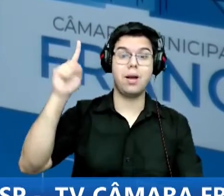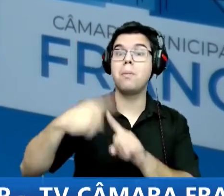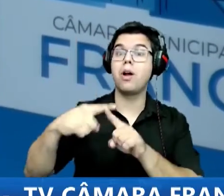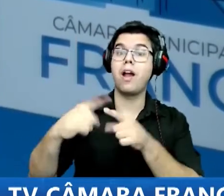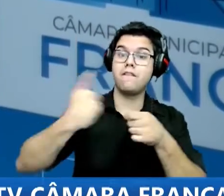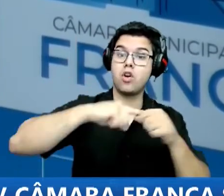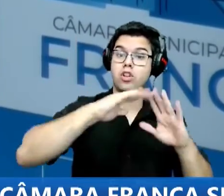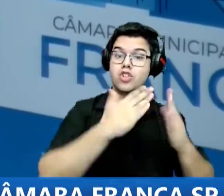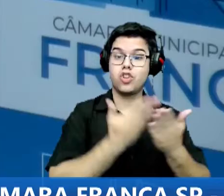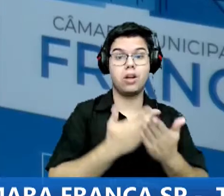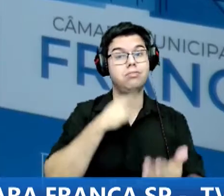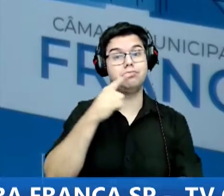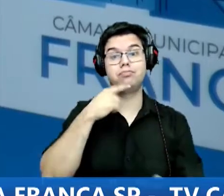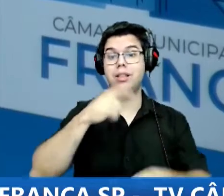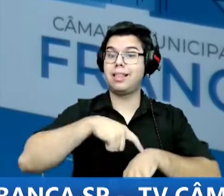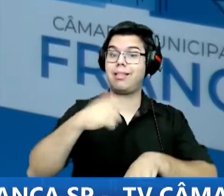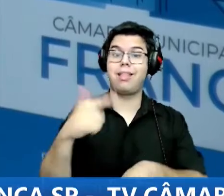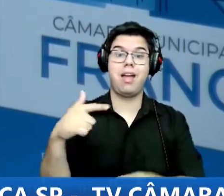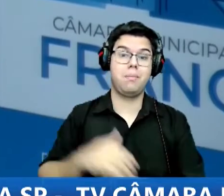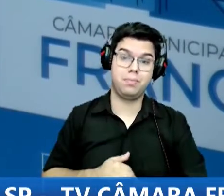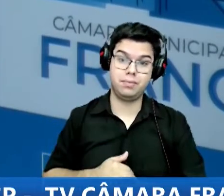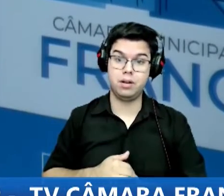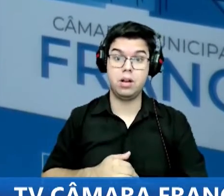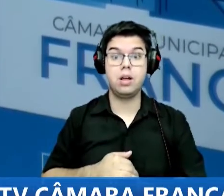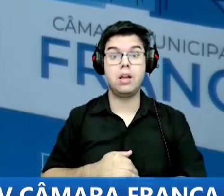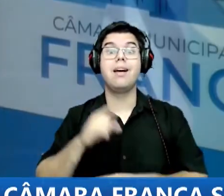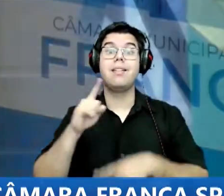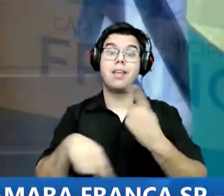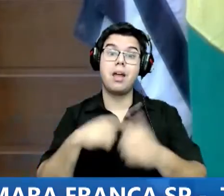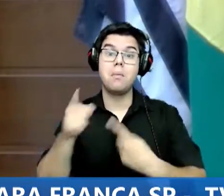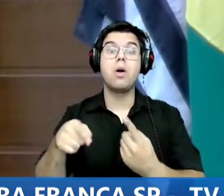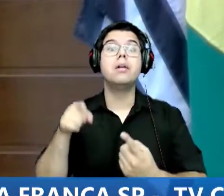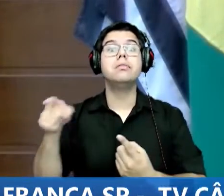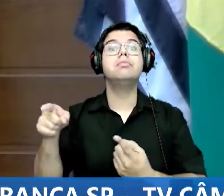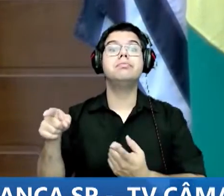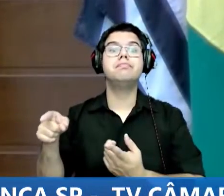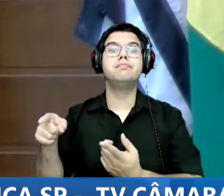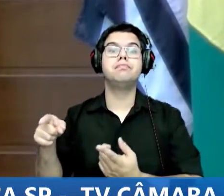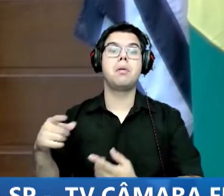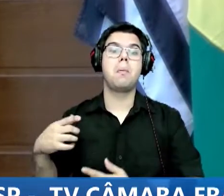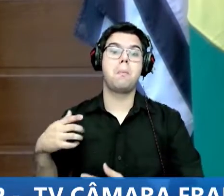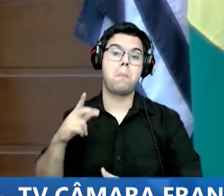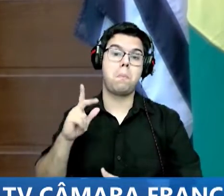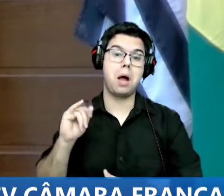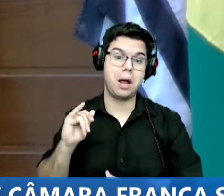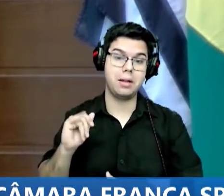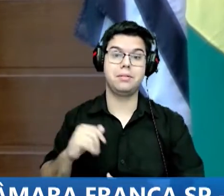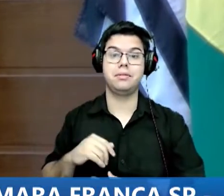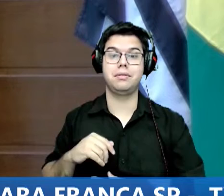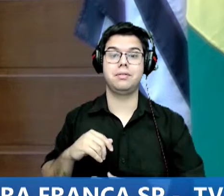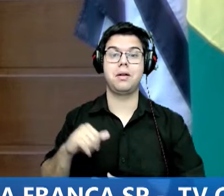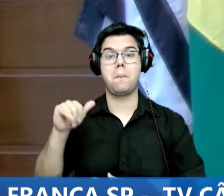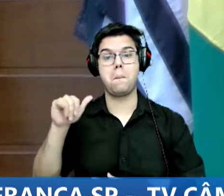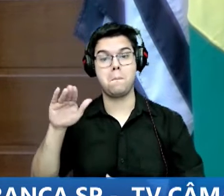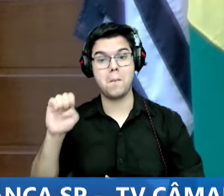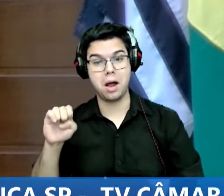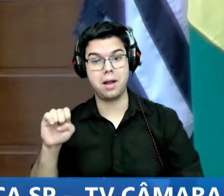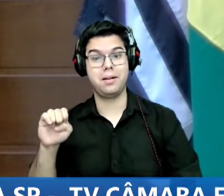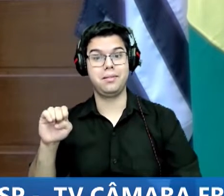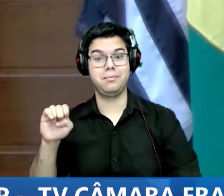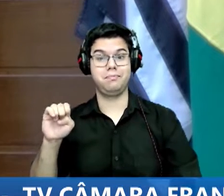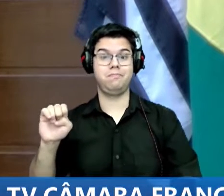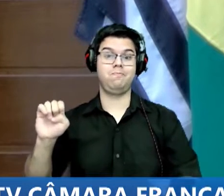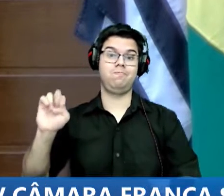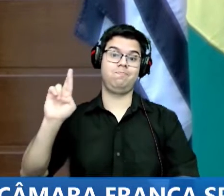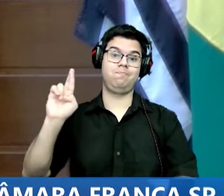com isso, depois, ele vai ser um pai e uma mãe de família, que também vai depender do trabalho do seu filho para